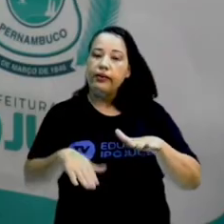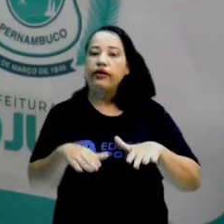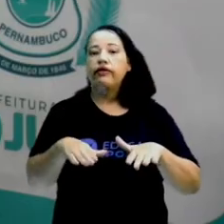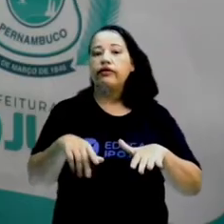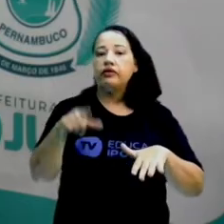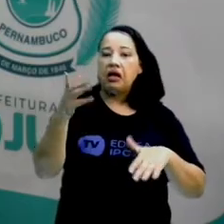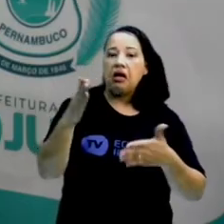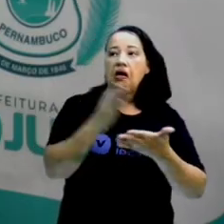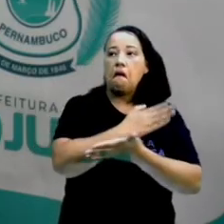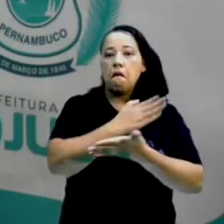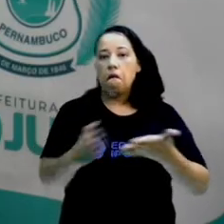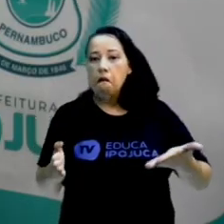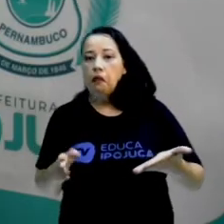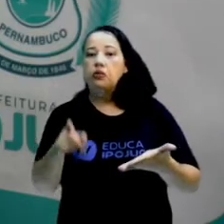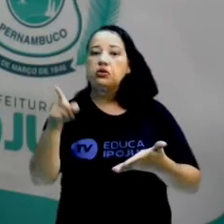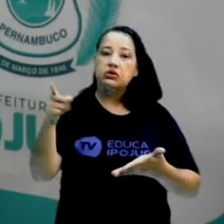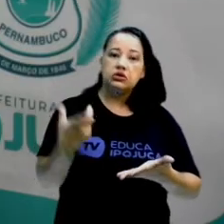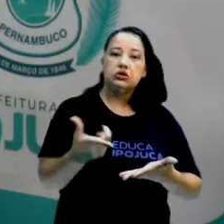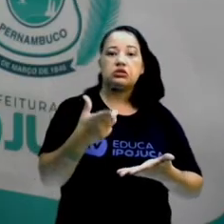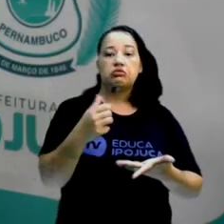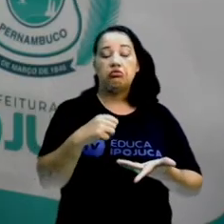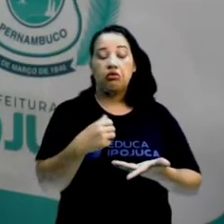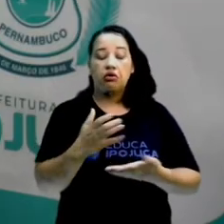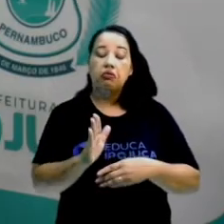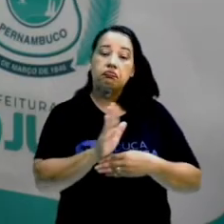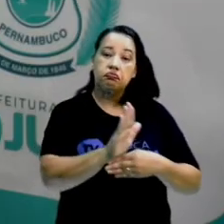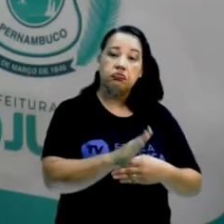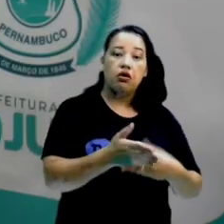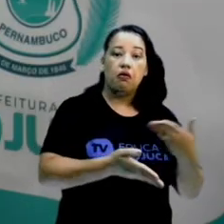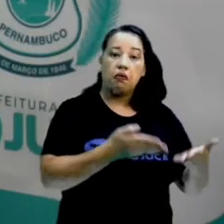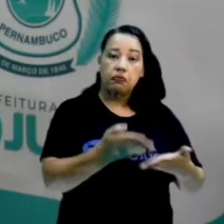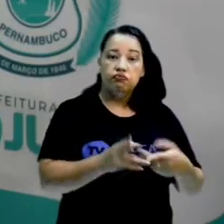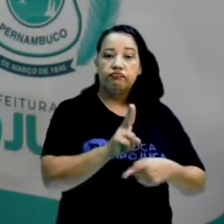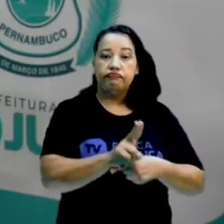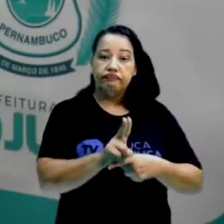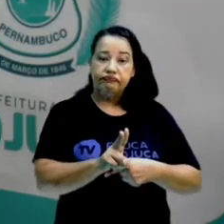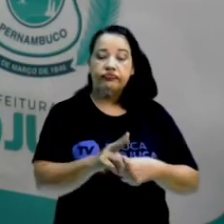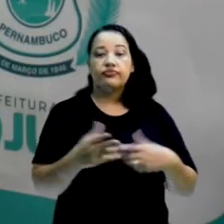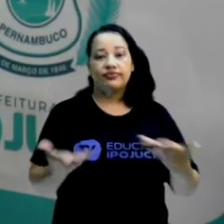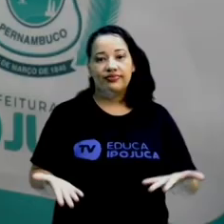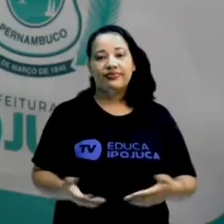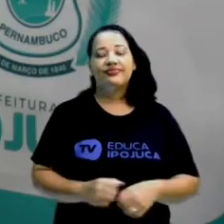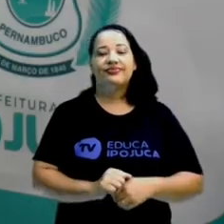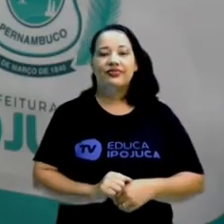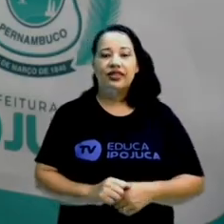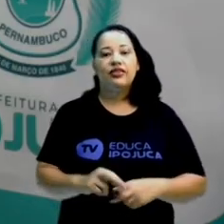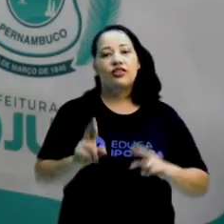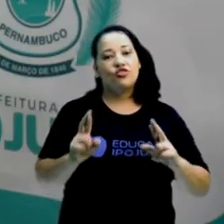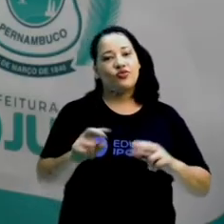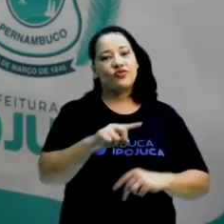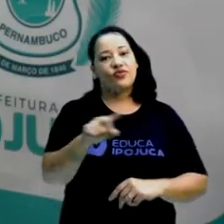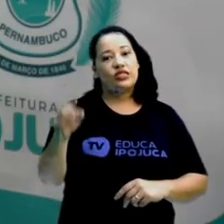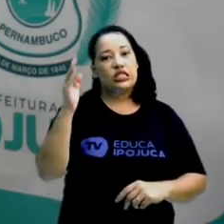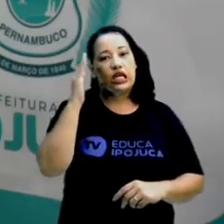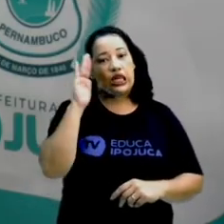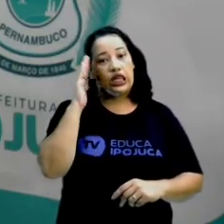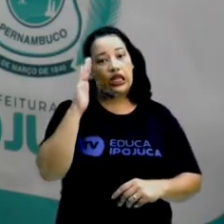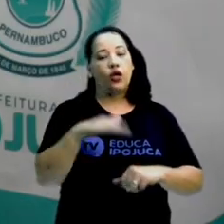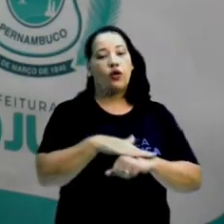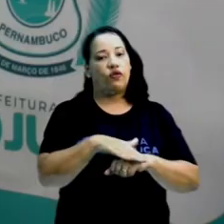isoladas para que o meio ambiente seja cuidado. Beleza? Espero que vocês tenham entendido